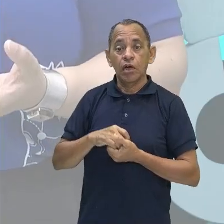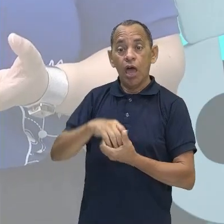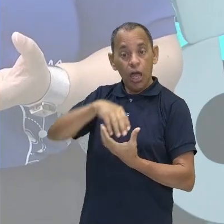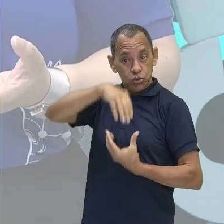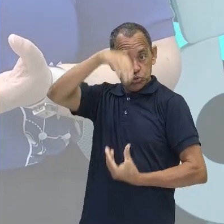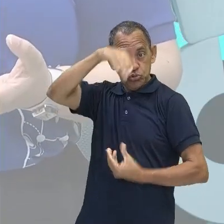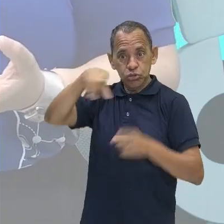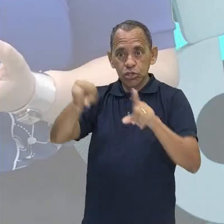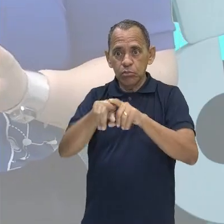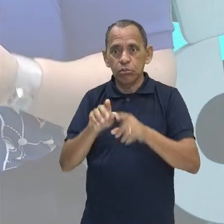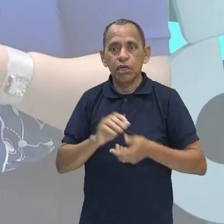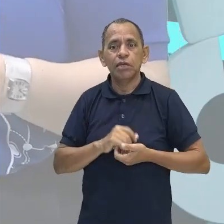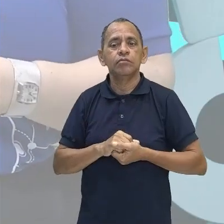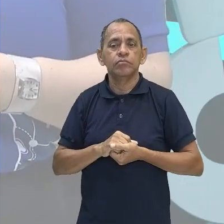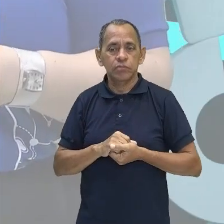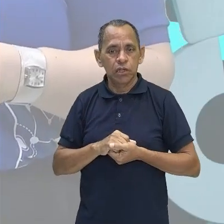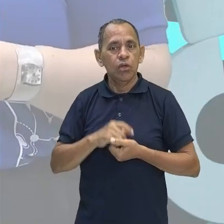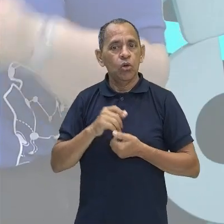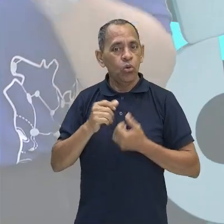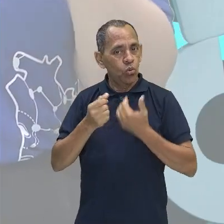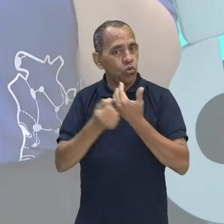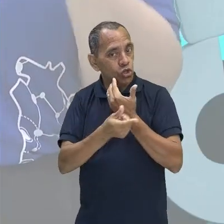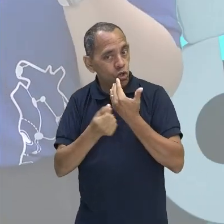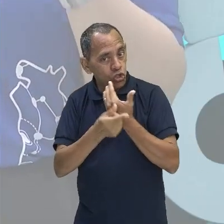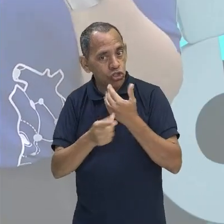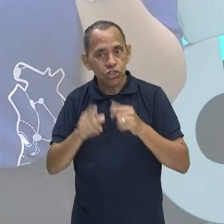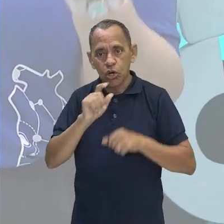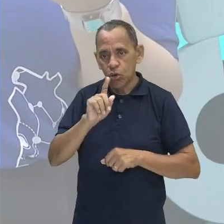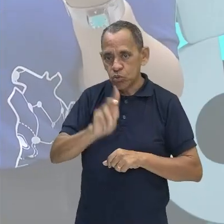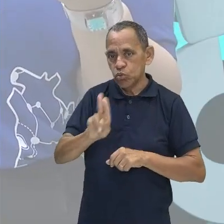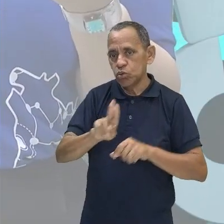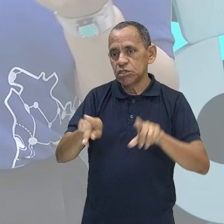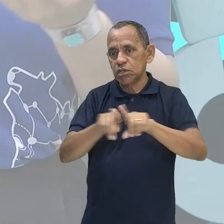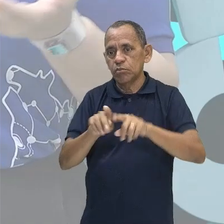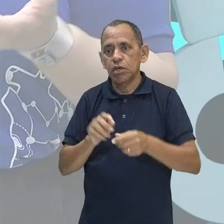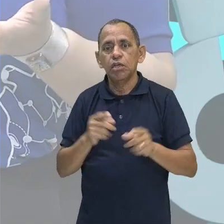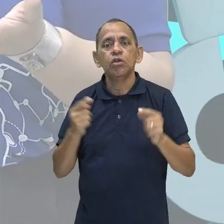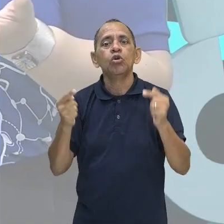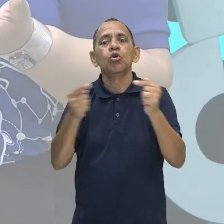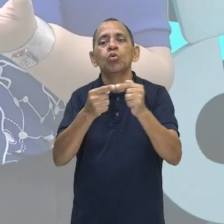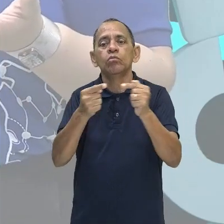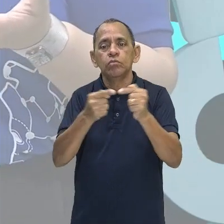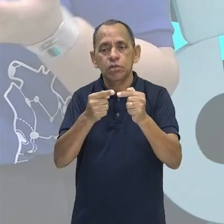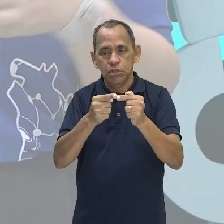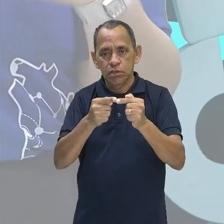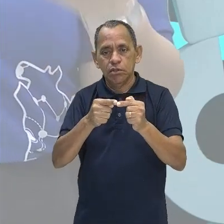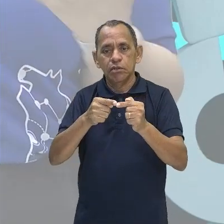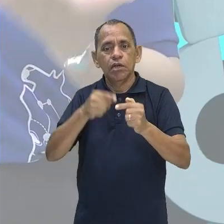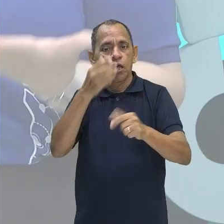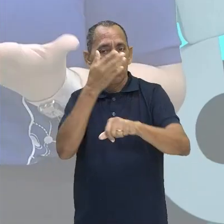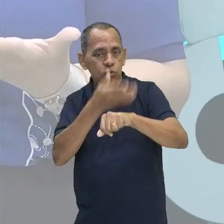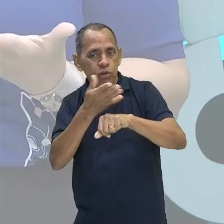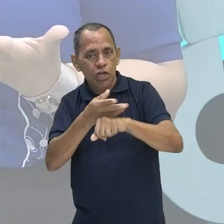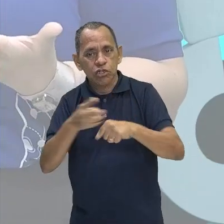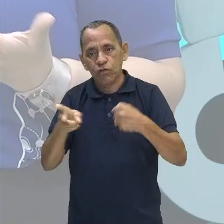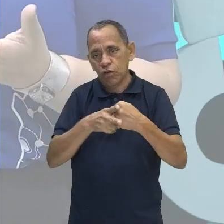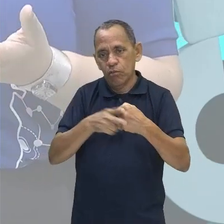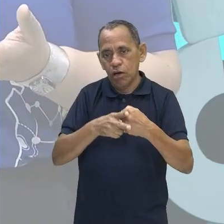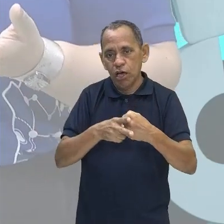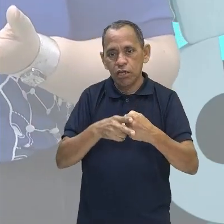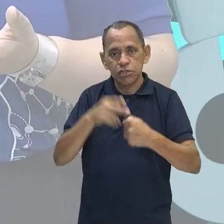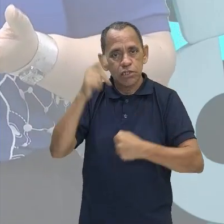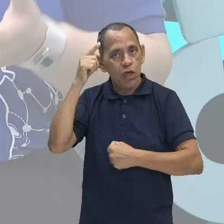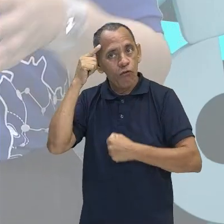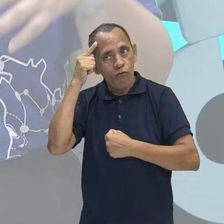ironiza e utiliza o humor para esse processo, tá? E combina os elementos verbais, que são os diálogos e os pensamentos dos